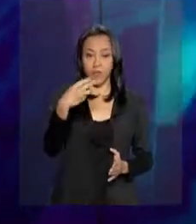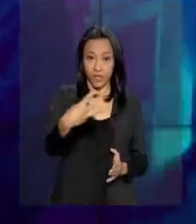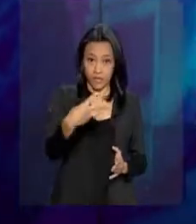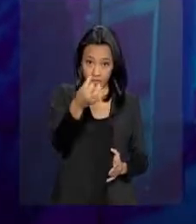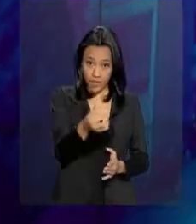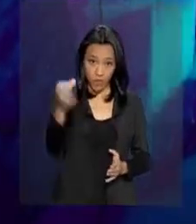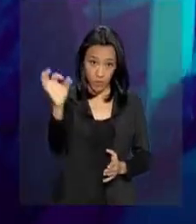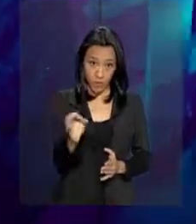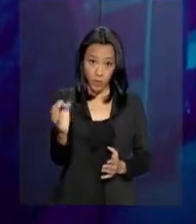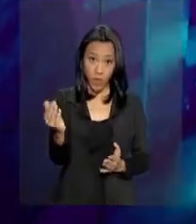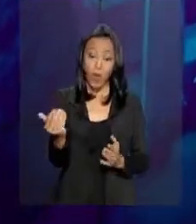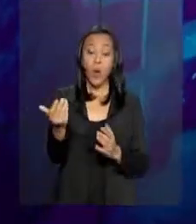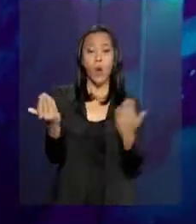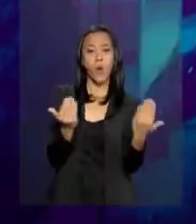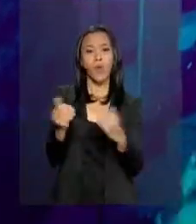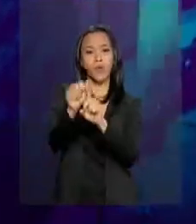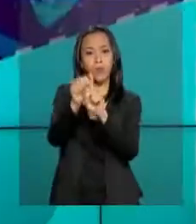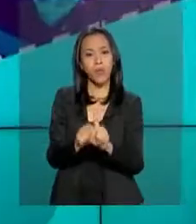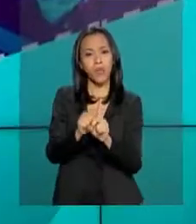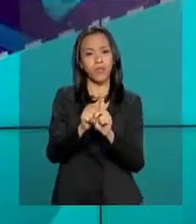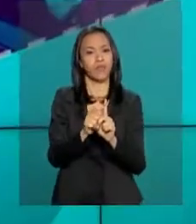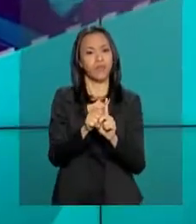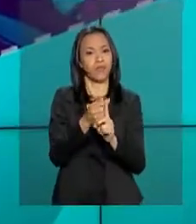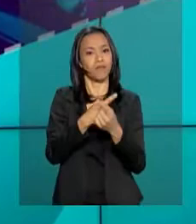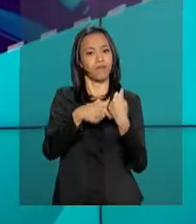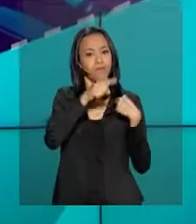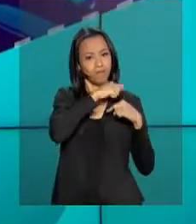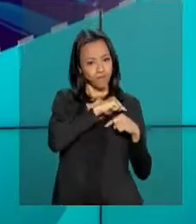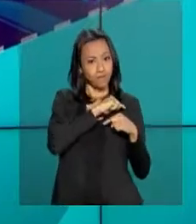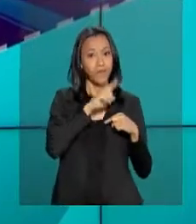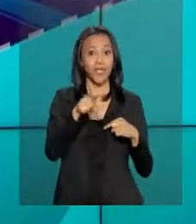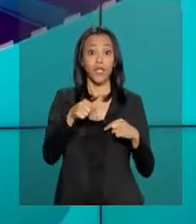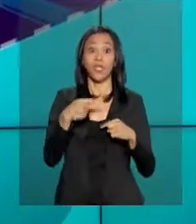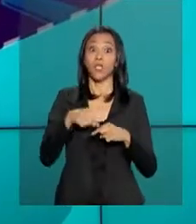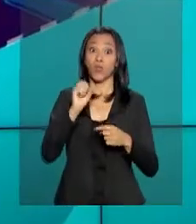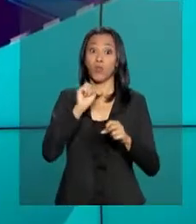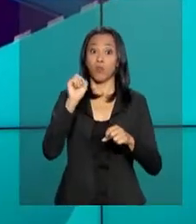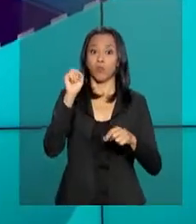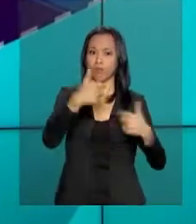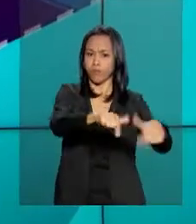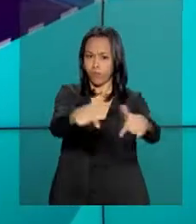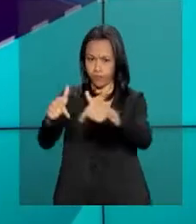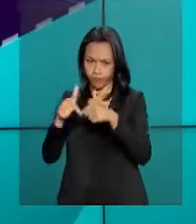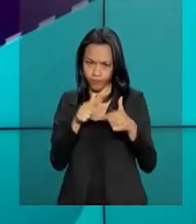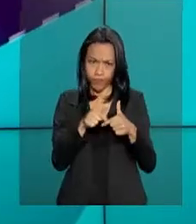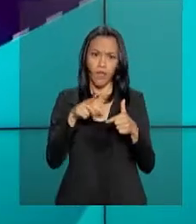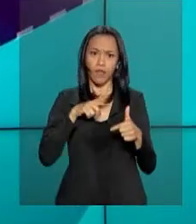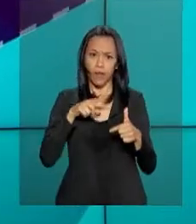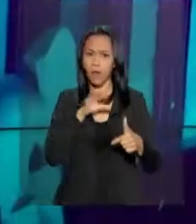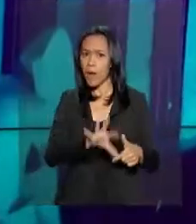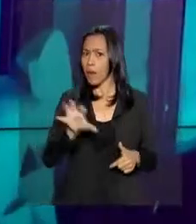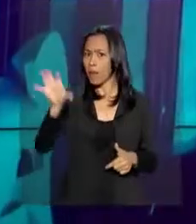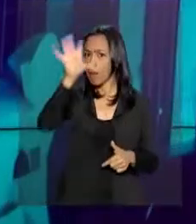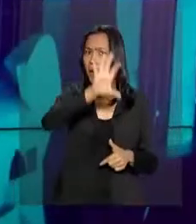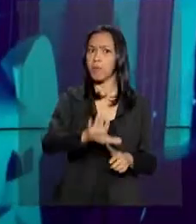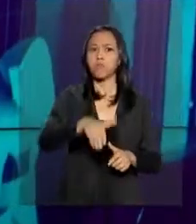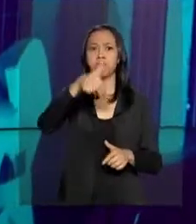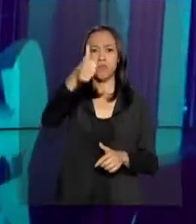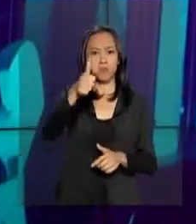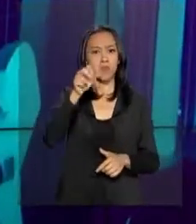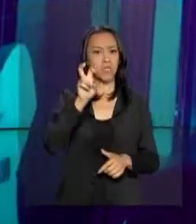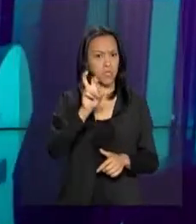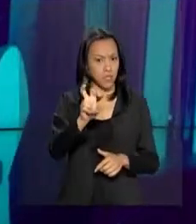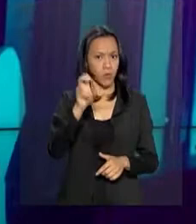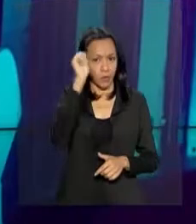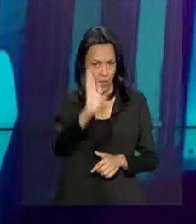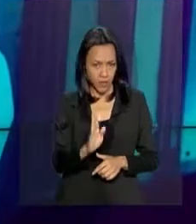0,36% em relação ao mês anterior. E o mercado formal registrou crescimento em todas as 5 regiões do Brasil. O presidente